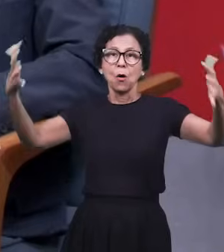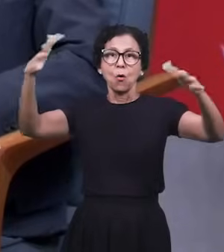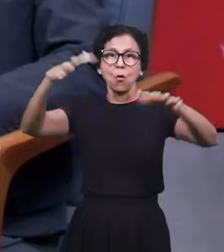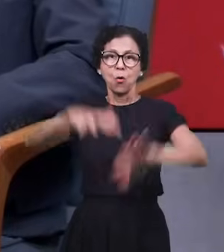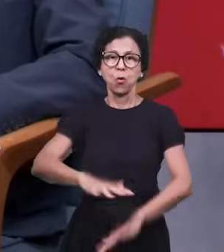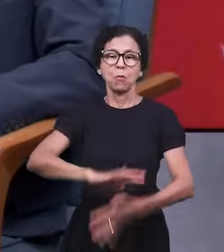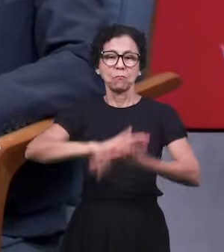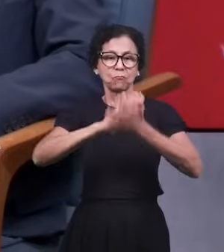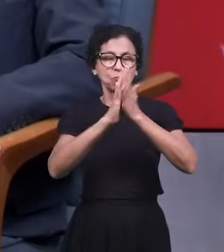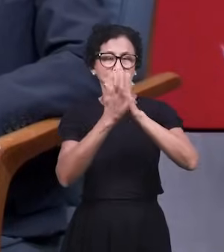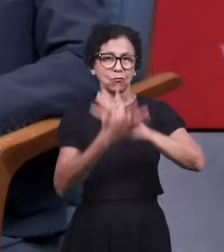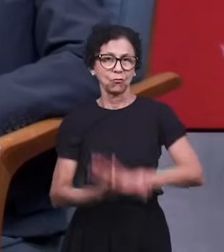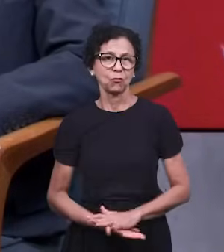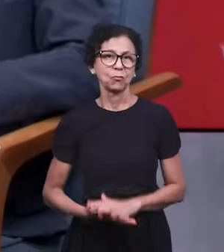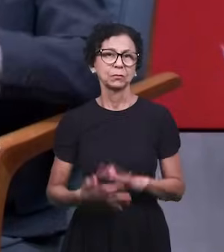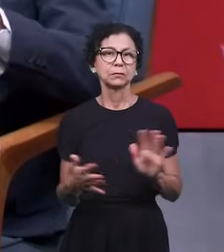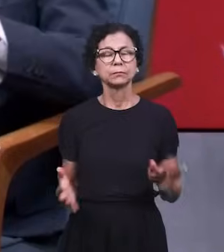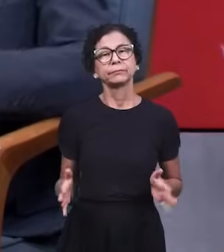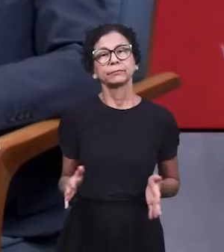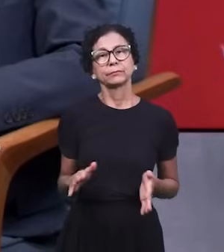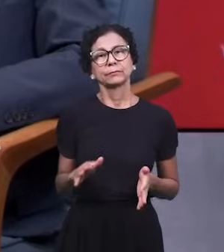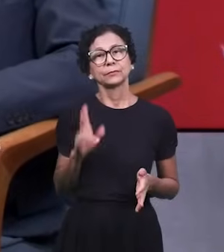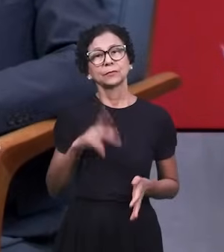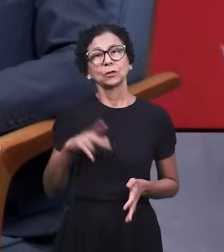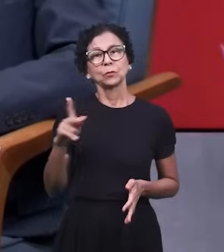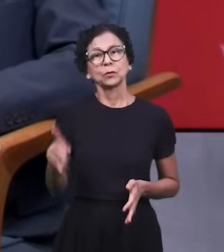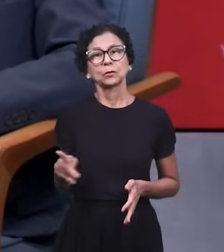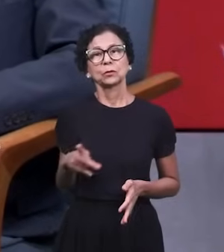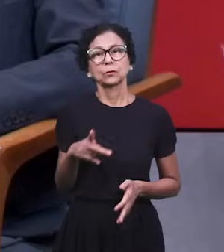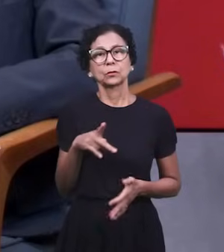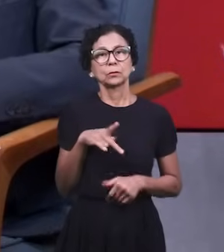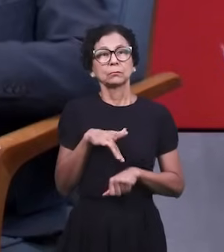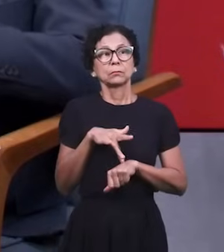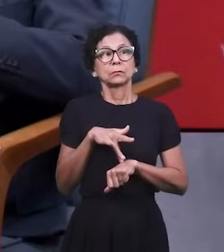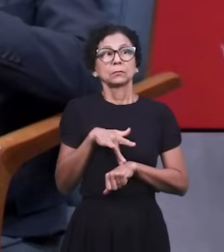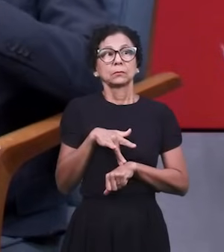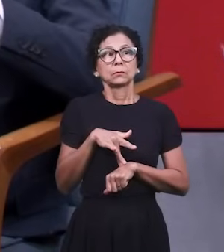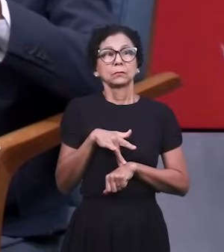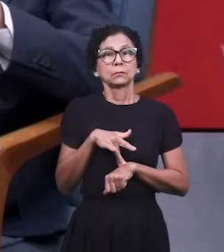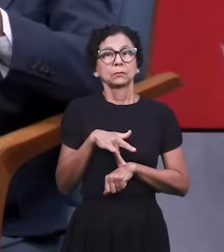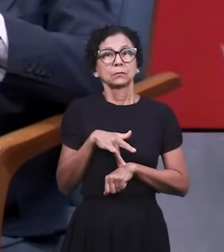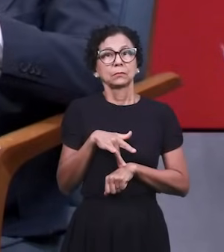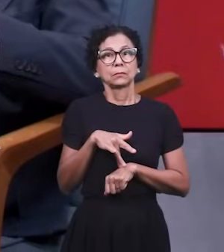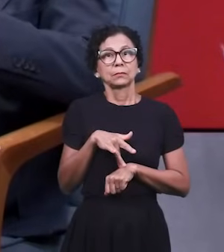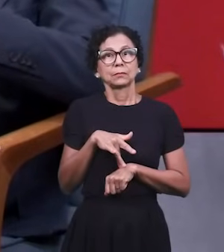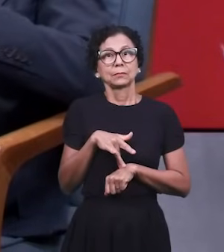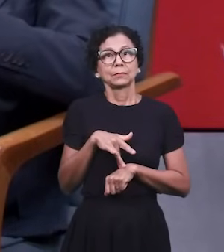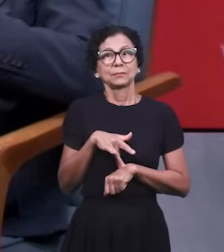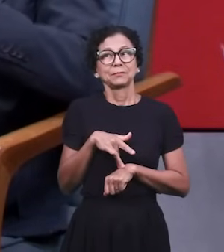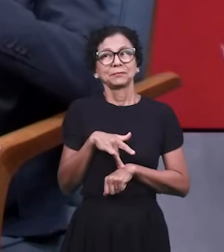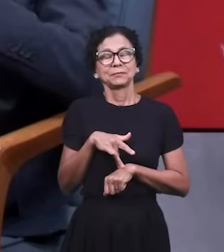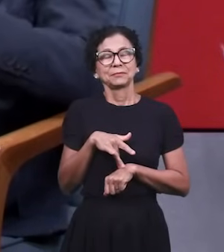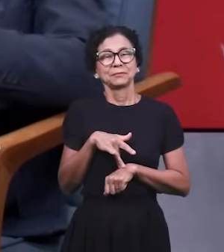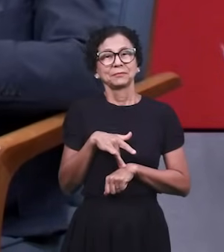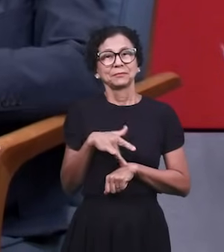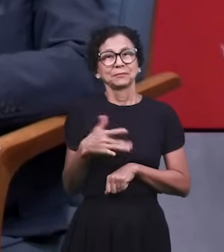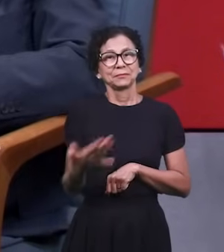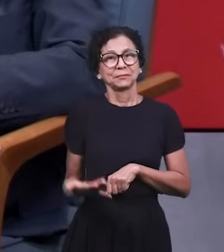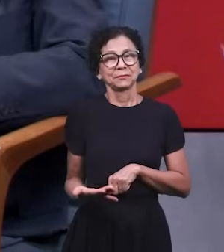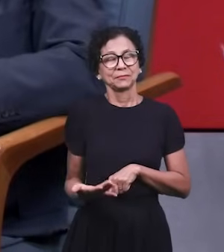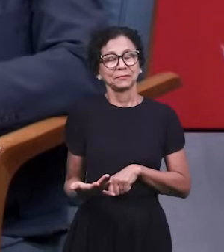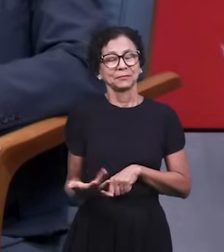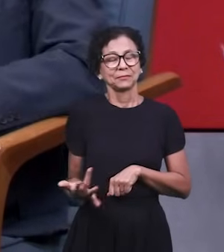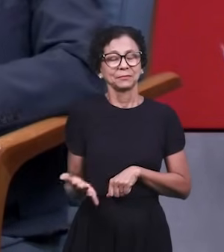Mas, meus irmãos, vamos continuar. Então, aconteceram operações do Espírito Santo no Velho